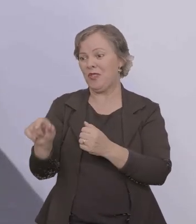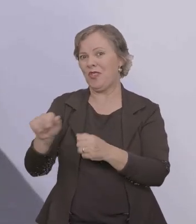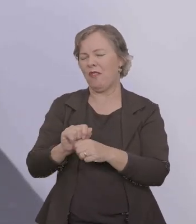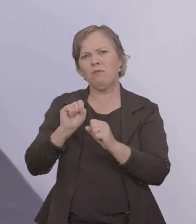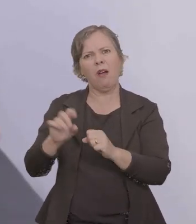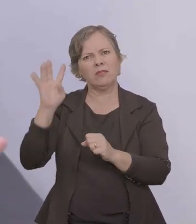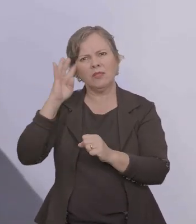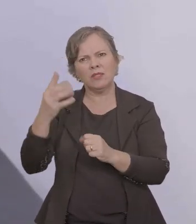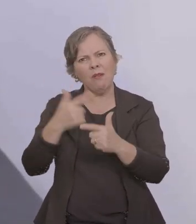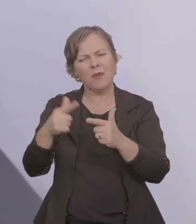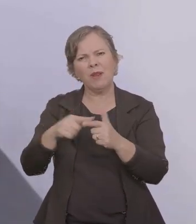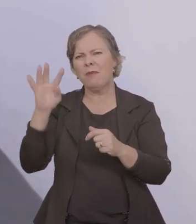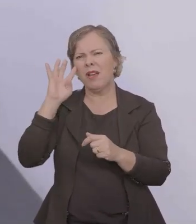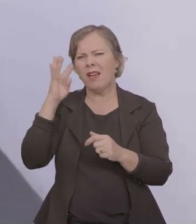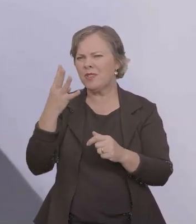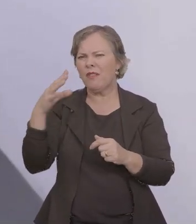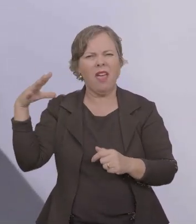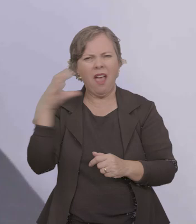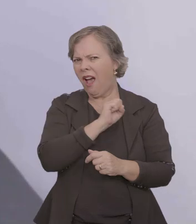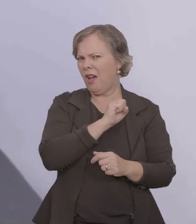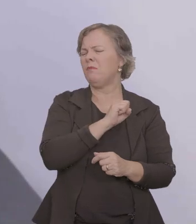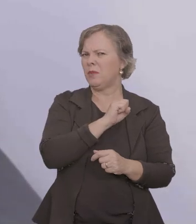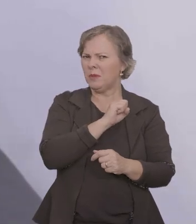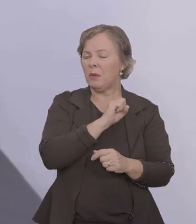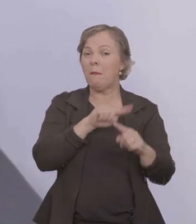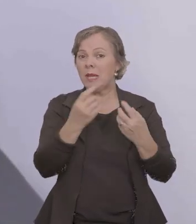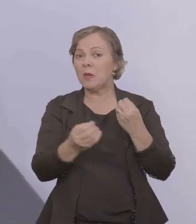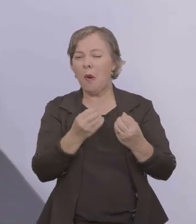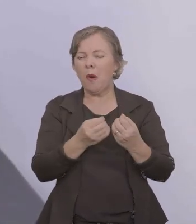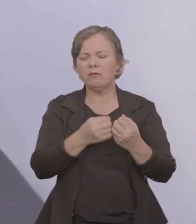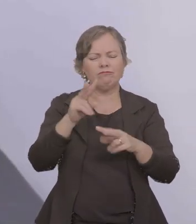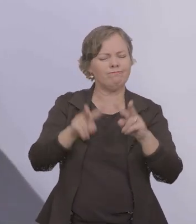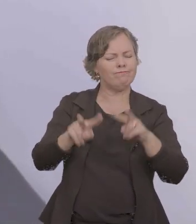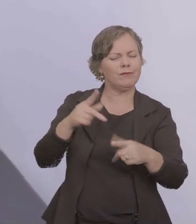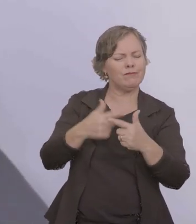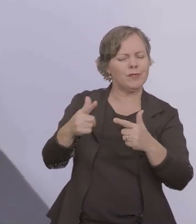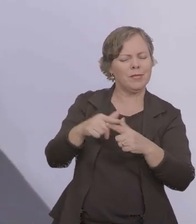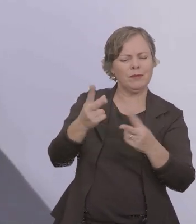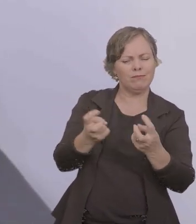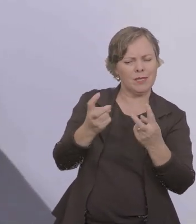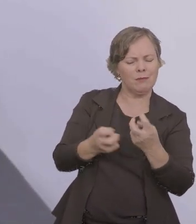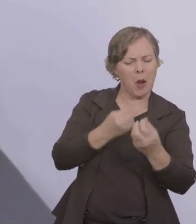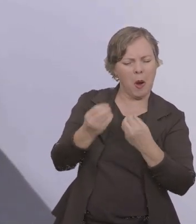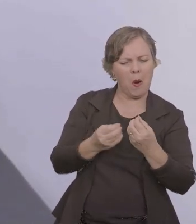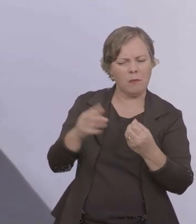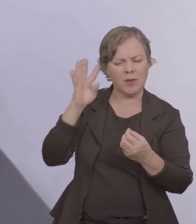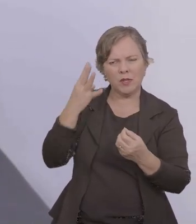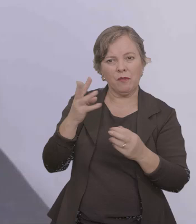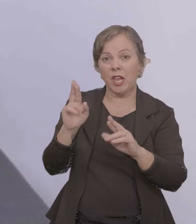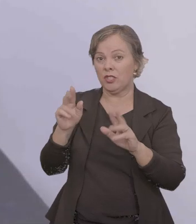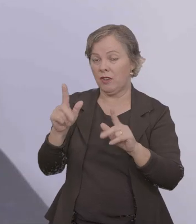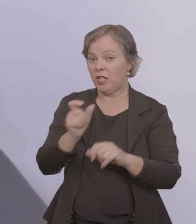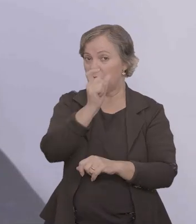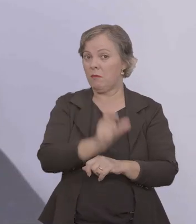ter soluções para resolver um problema, né, do dia para a noite, mas a forma de analisar aquele problema e dar a solução é